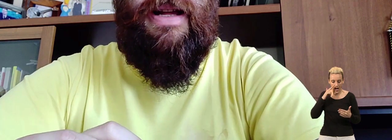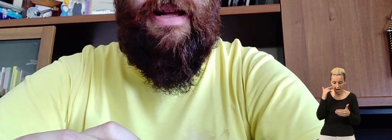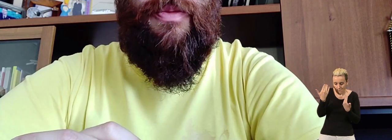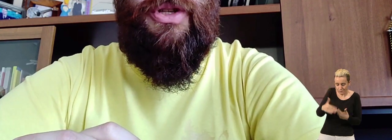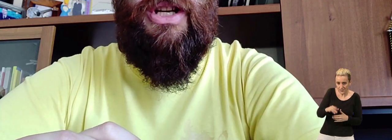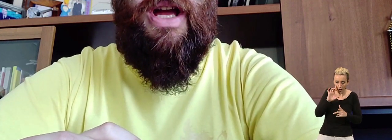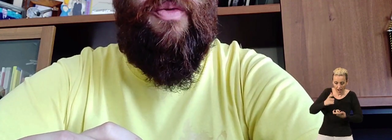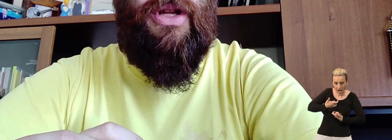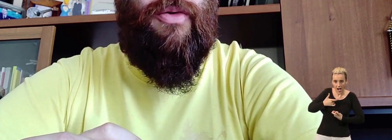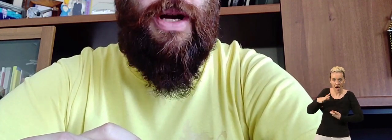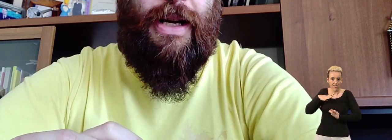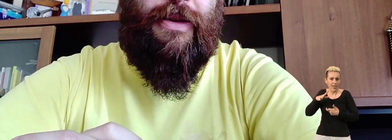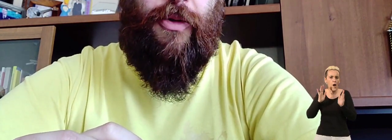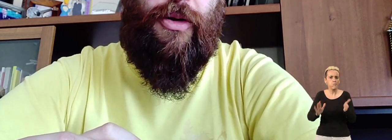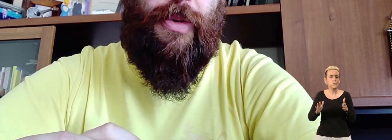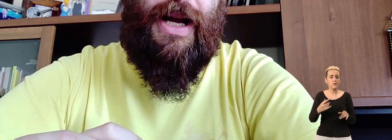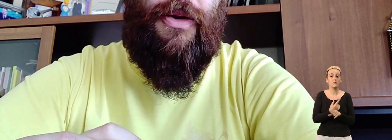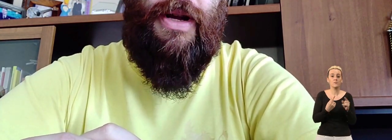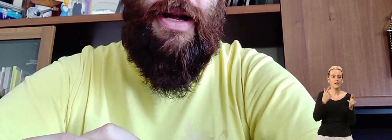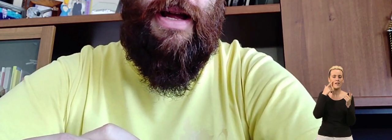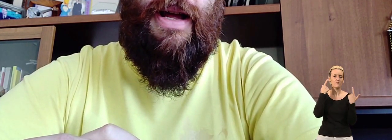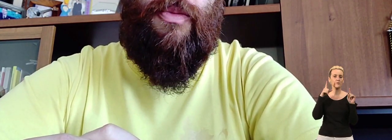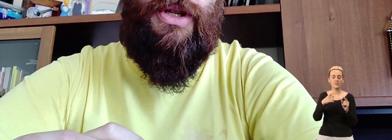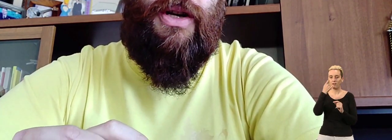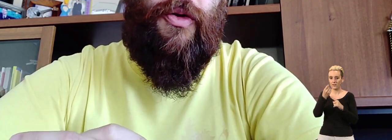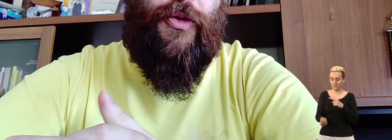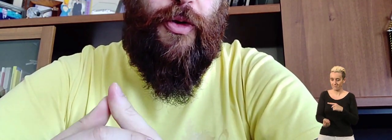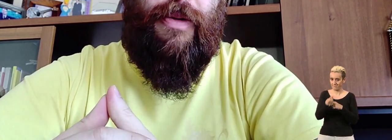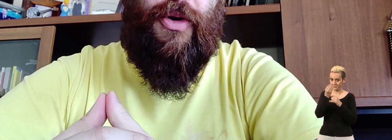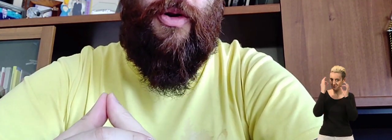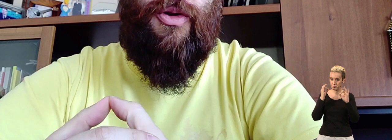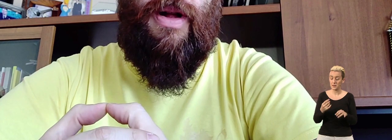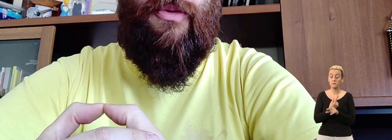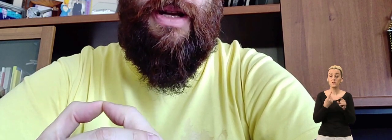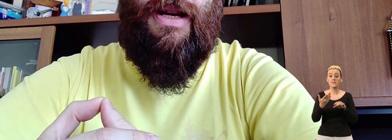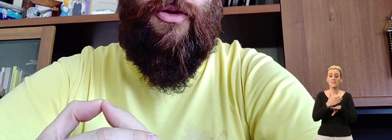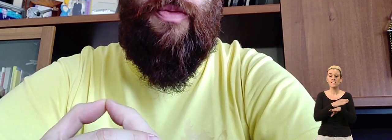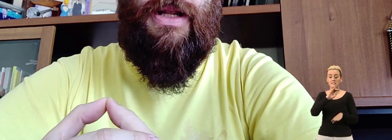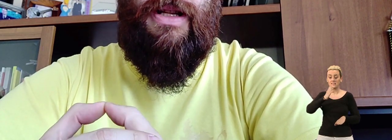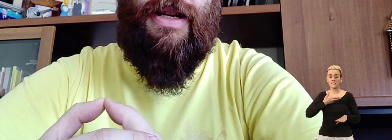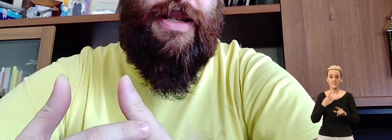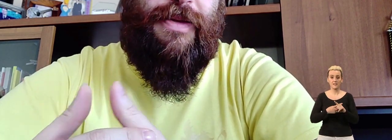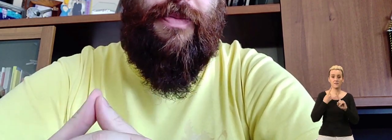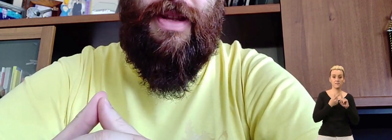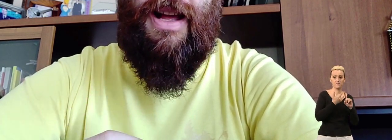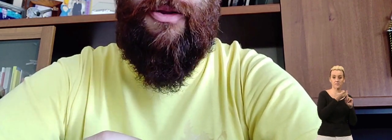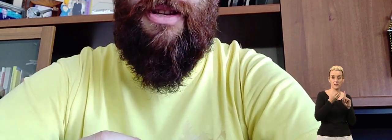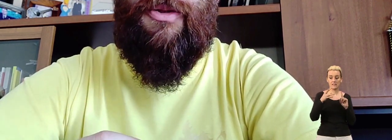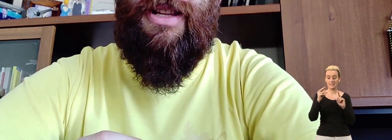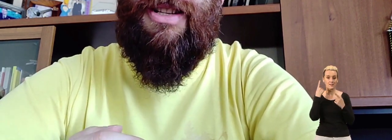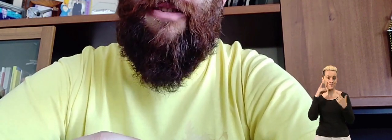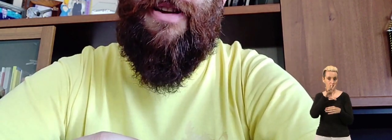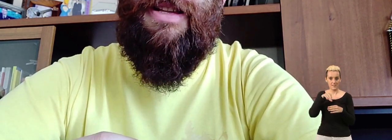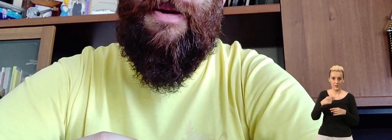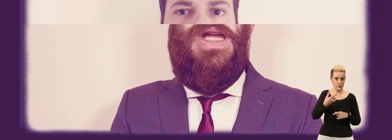constrangimentos. A música já é um bocadinho uma carta fora do baralho, por isso é que não foi para o nosso álbum em 2013, que é a altura